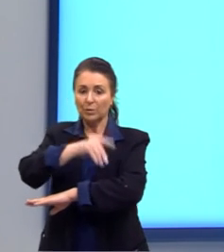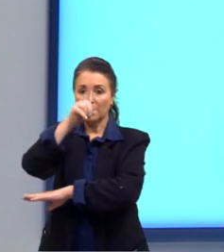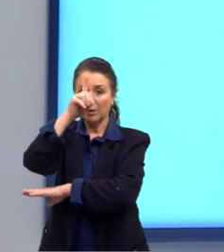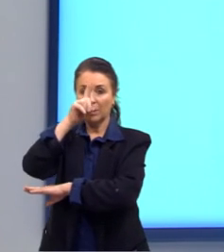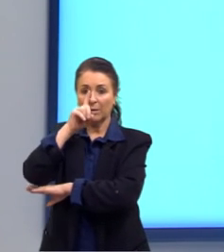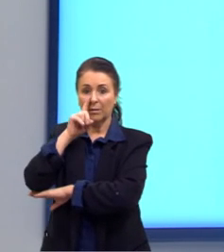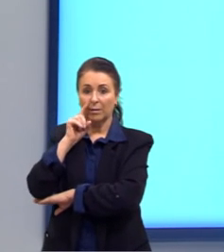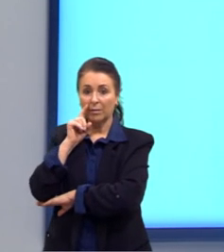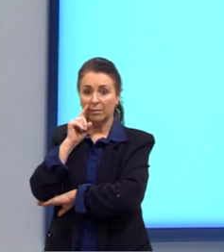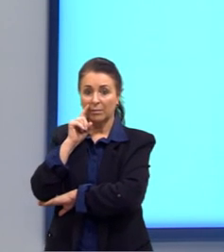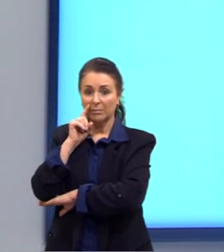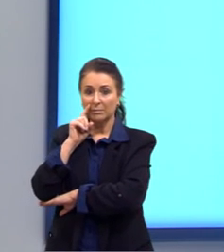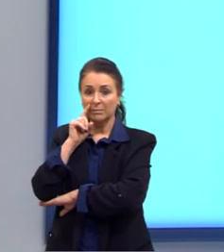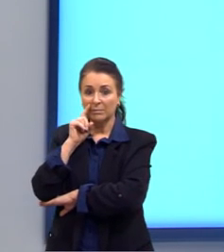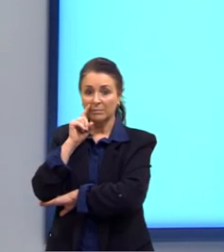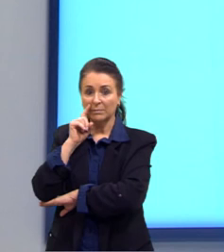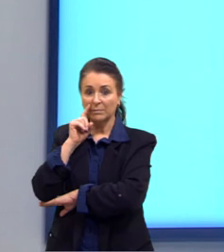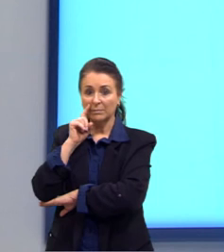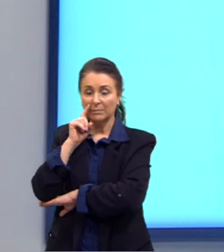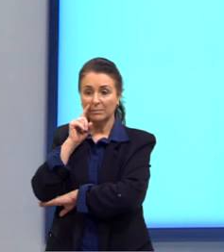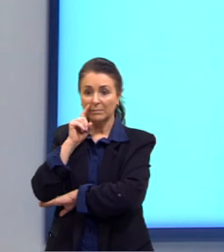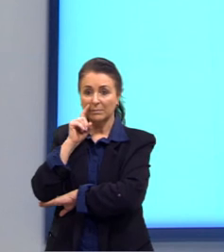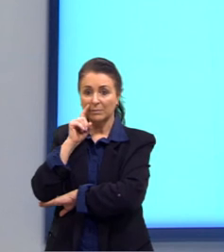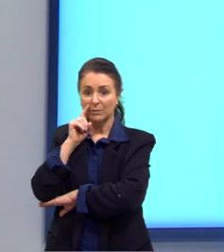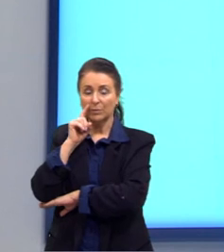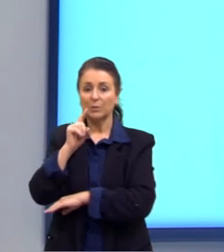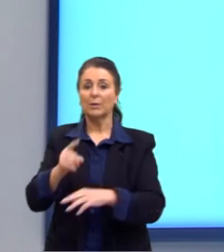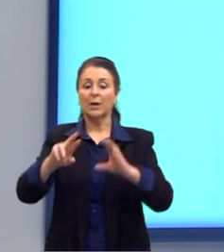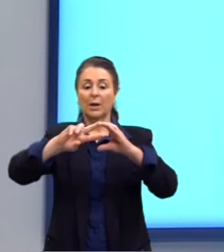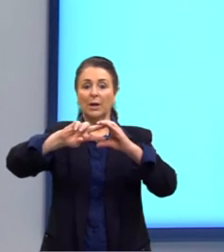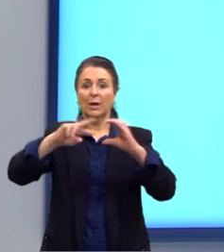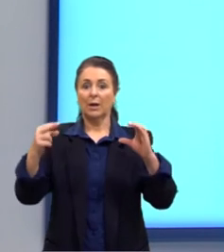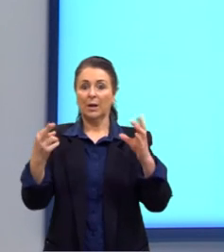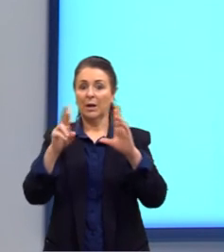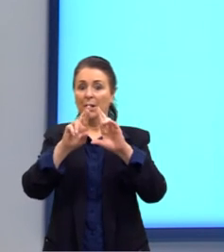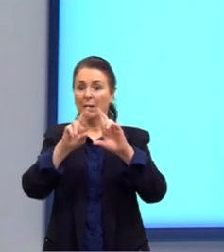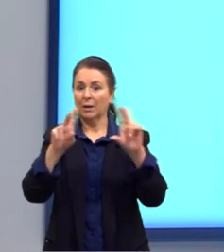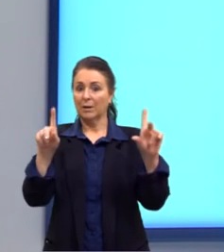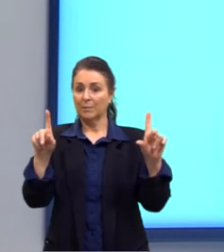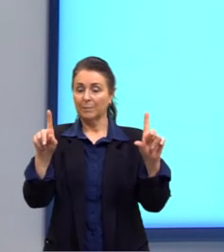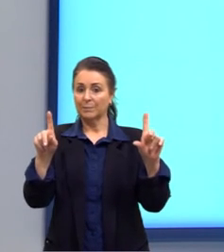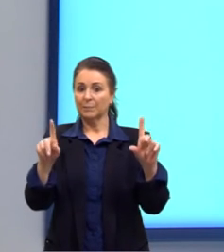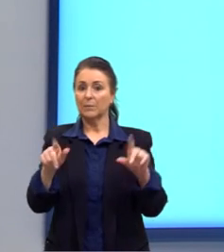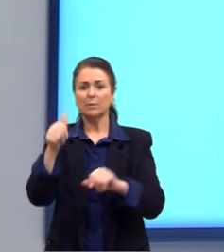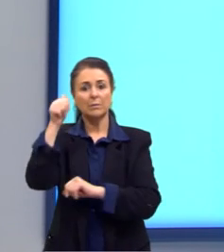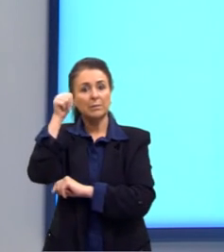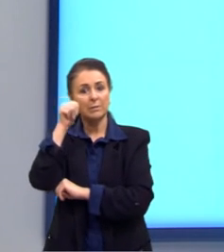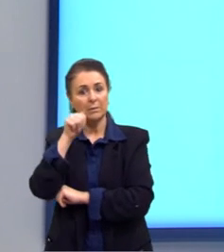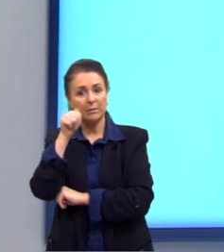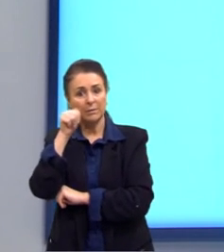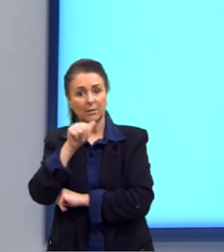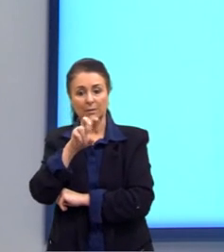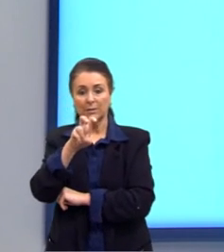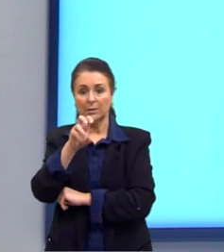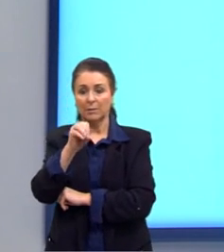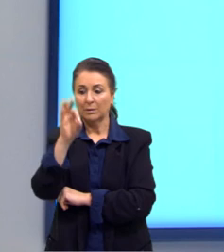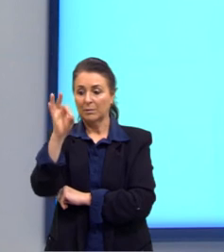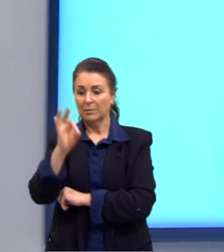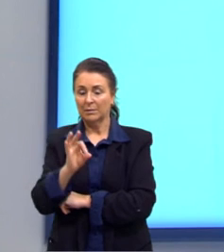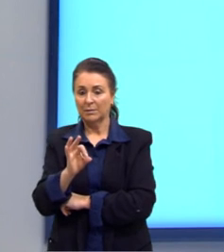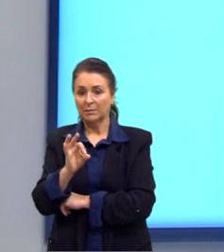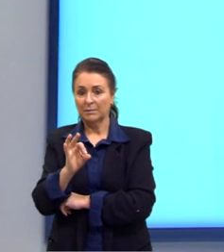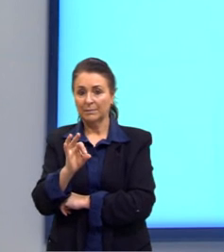amarela né que é heterozigoto e fêmea que é 50 por cento